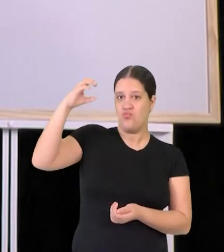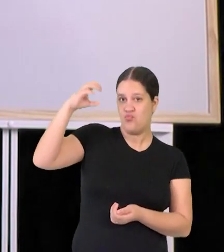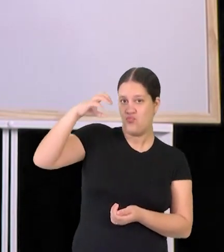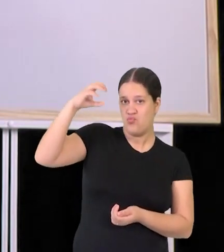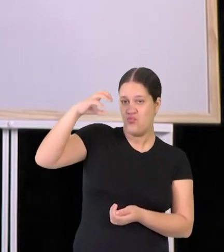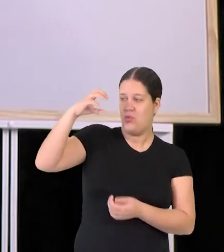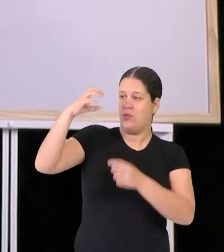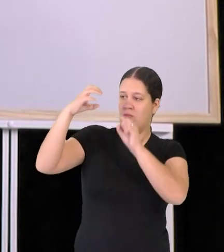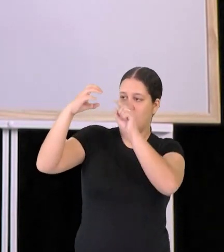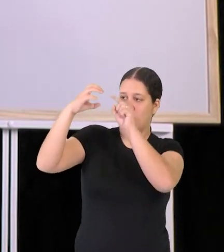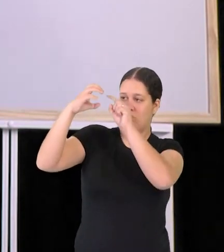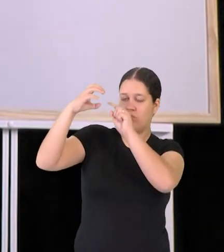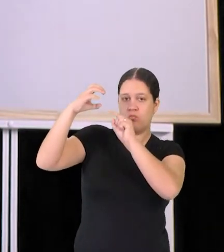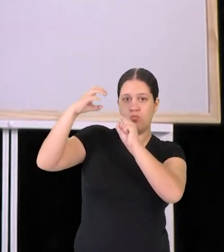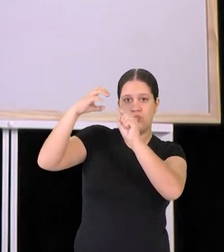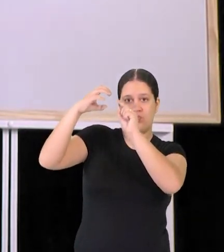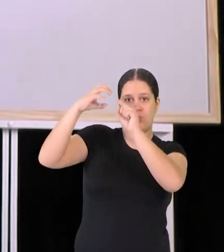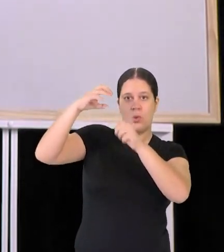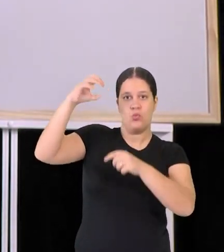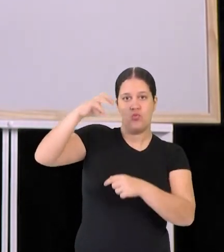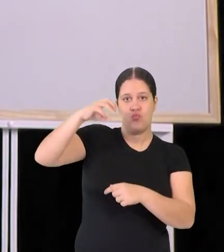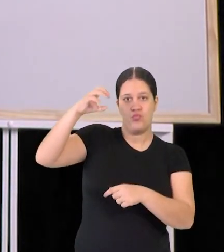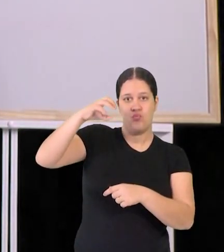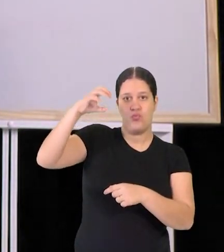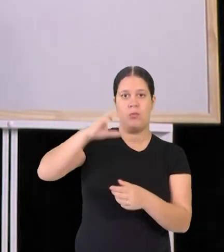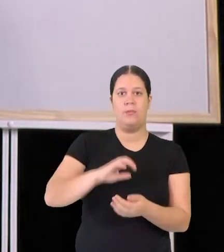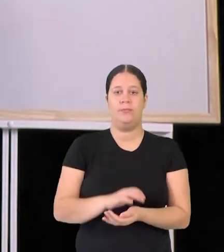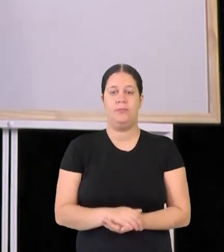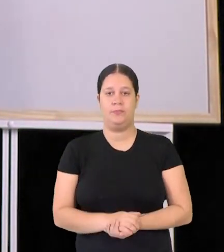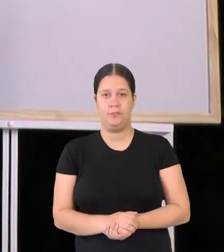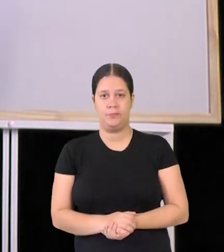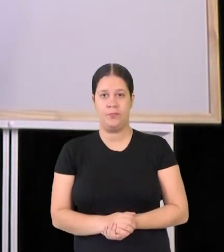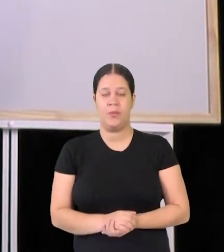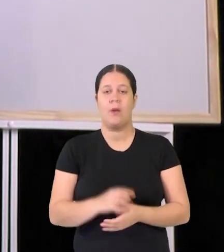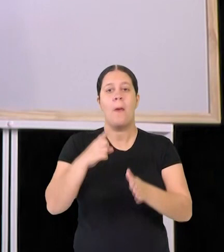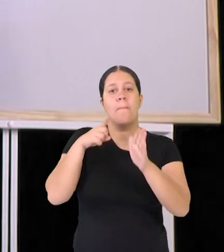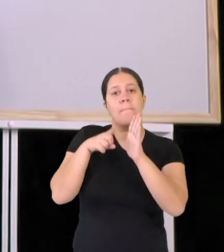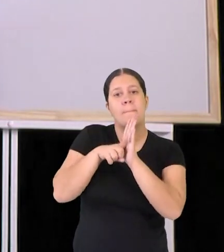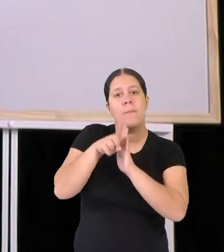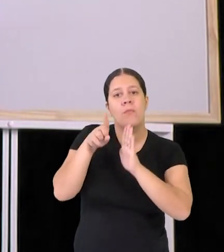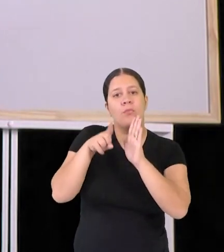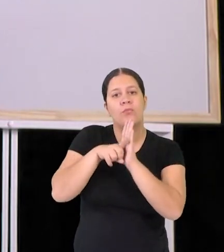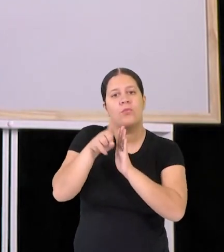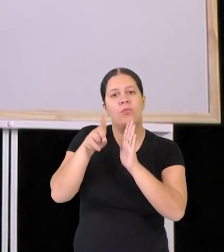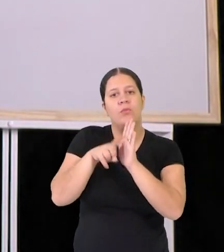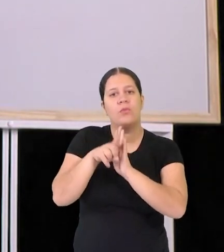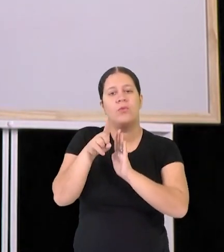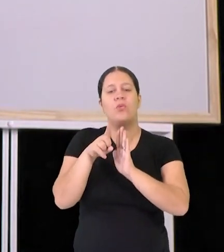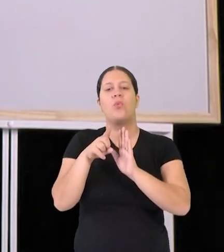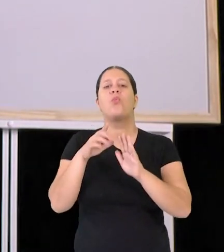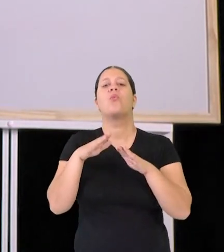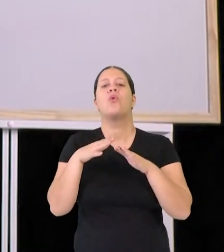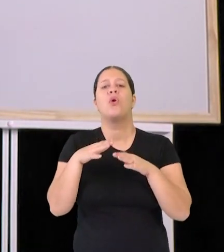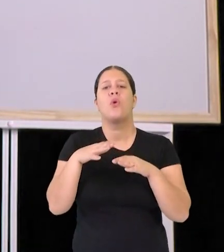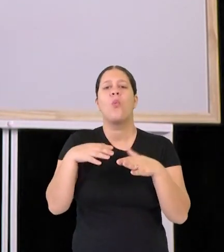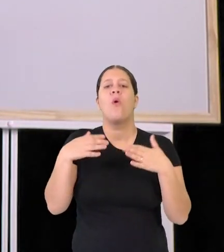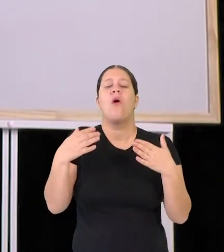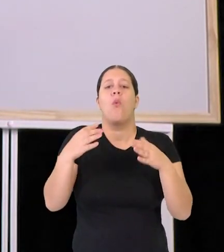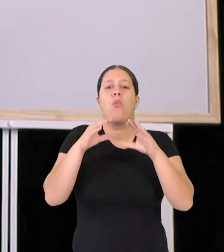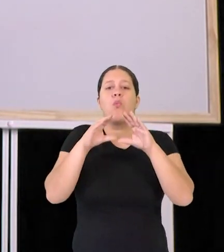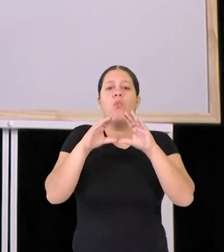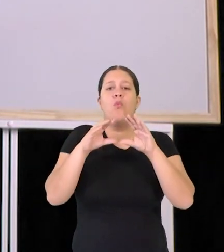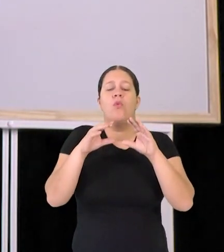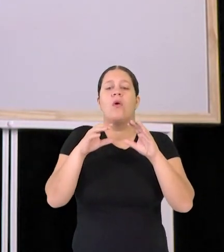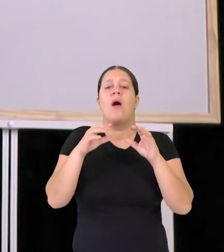aqueles furos do crivo. Tranquilo? Então, ó, ele perguntou qual o volume em